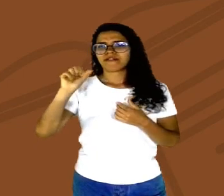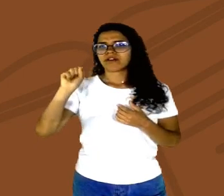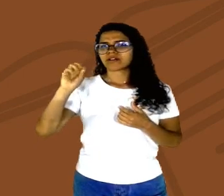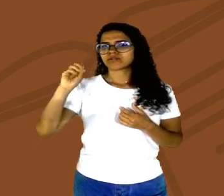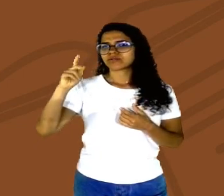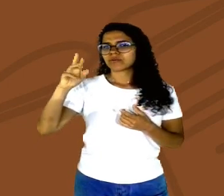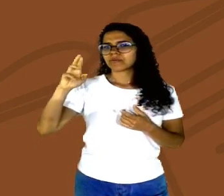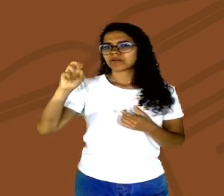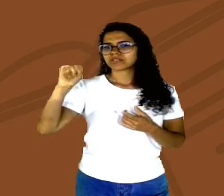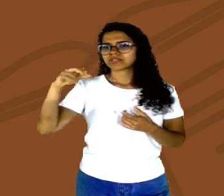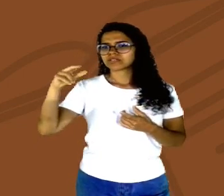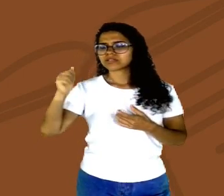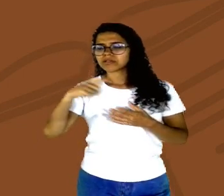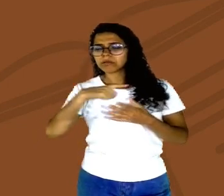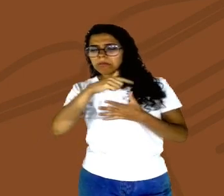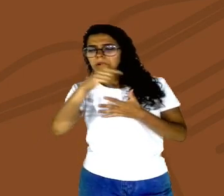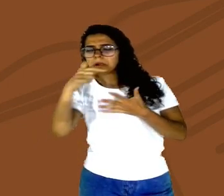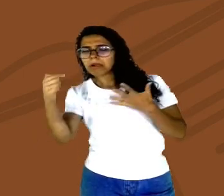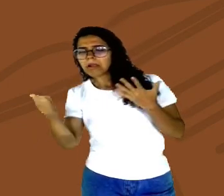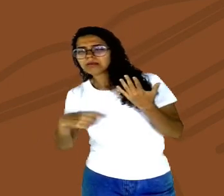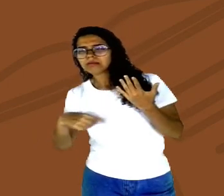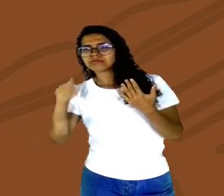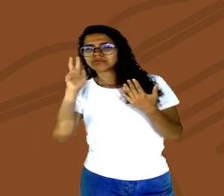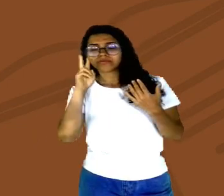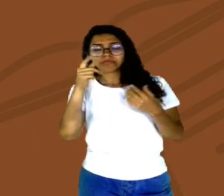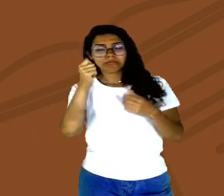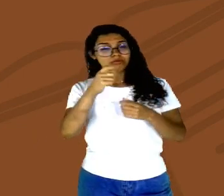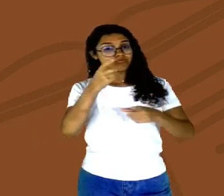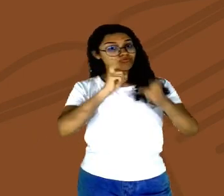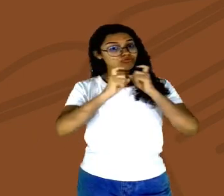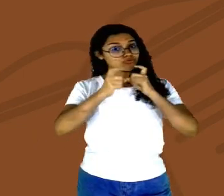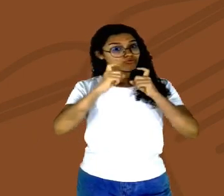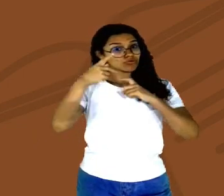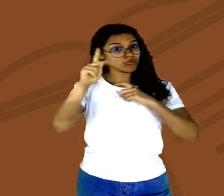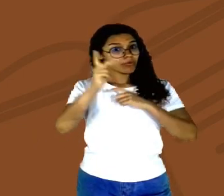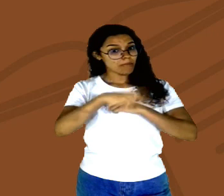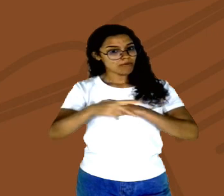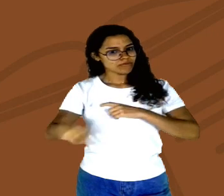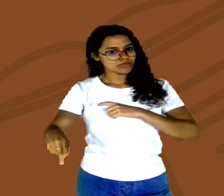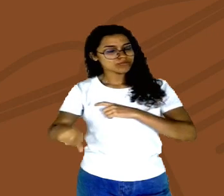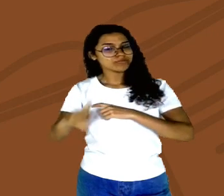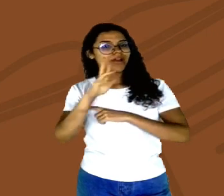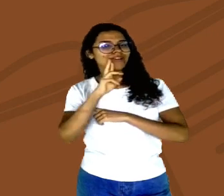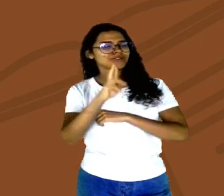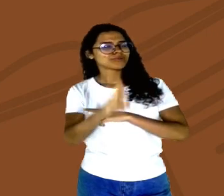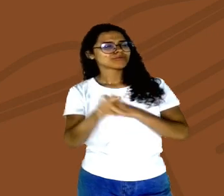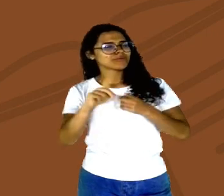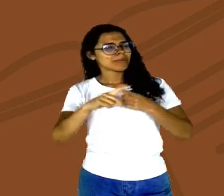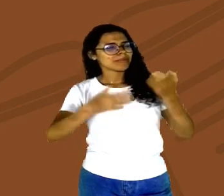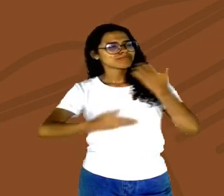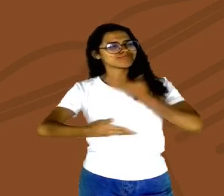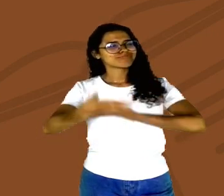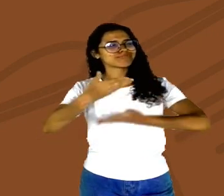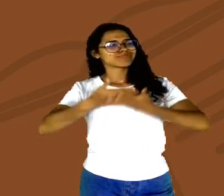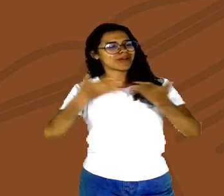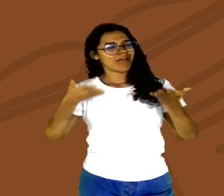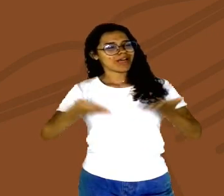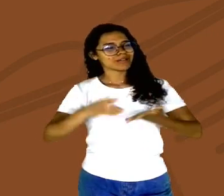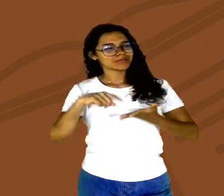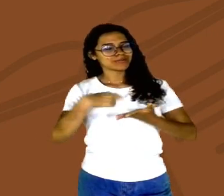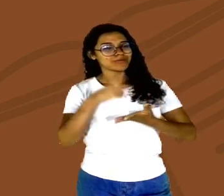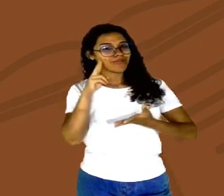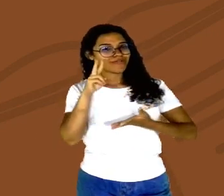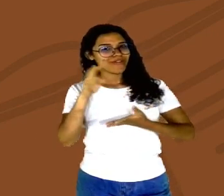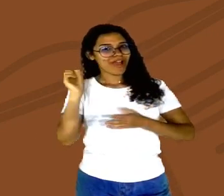vocês irão discutir com o seu professor, com a sua professora, responder e socializar com a gente para a gente trazer nas nossas aulas, tá